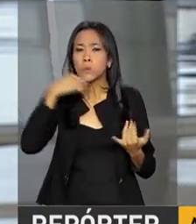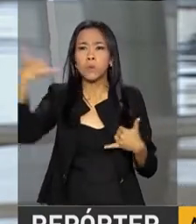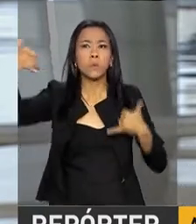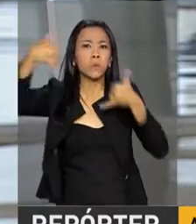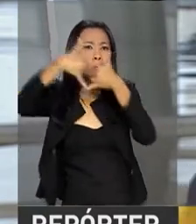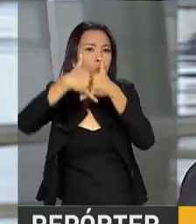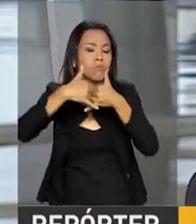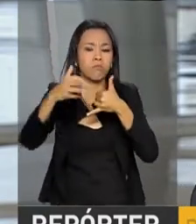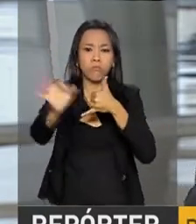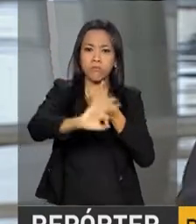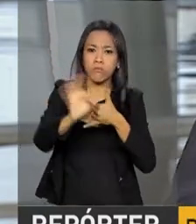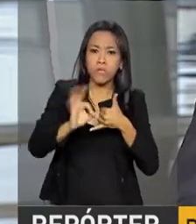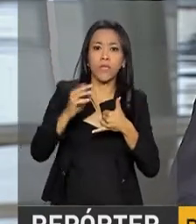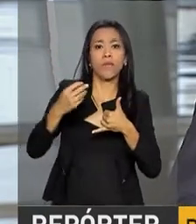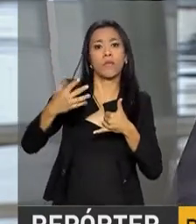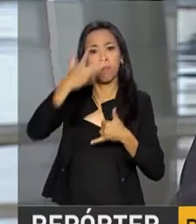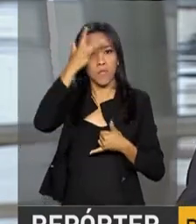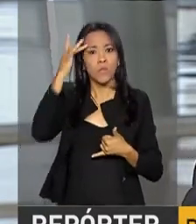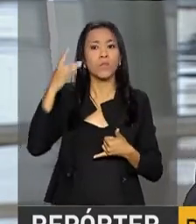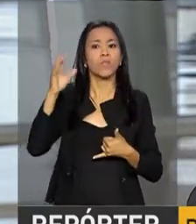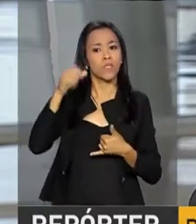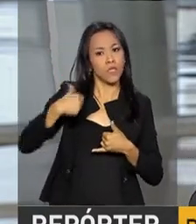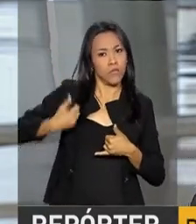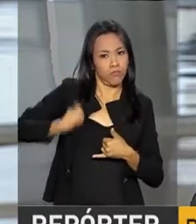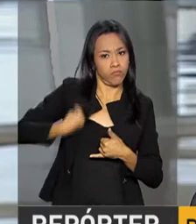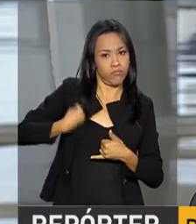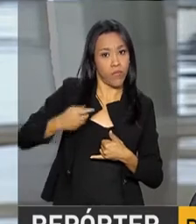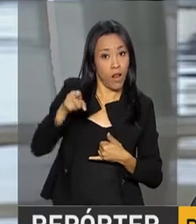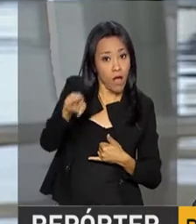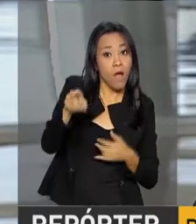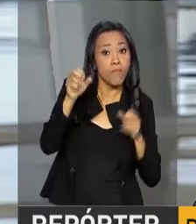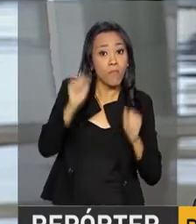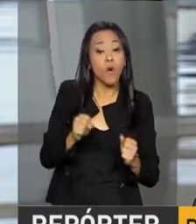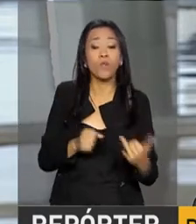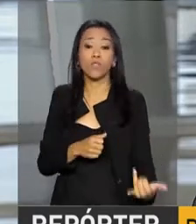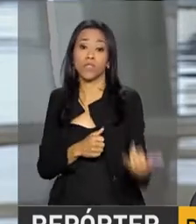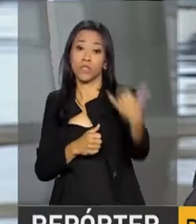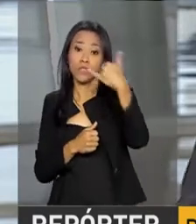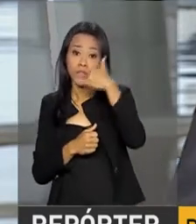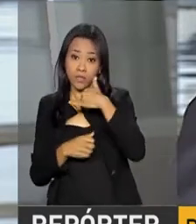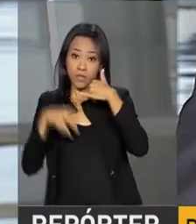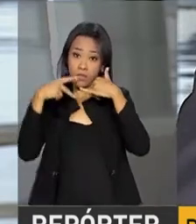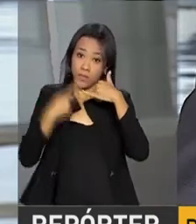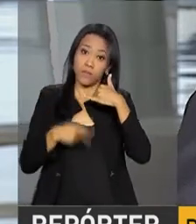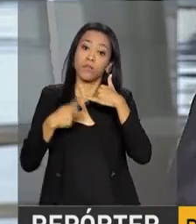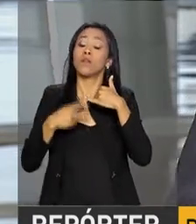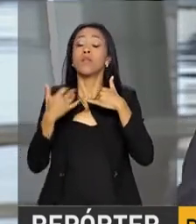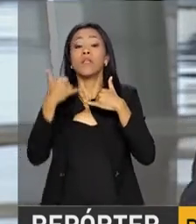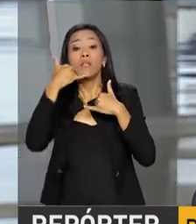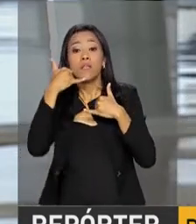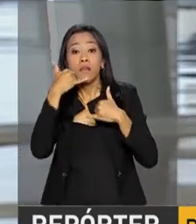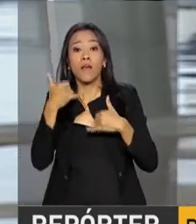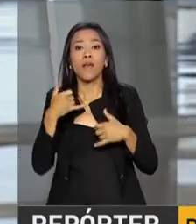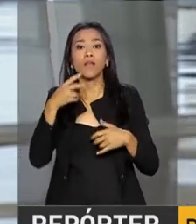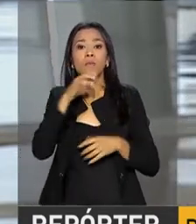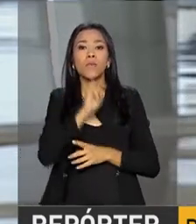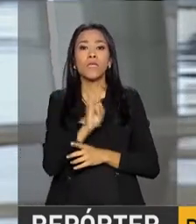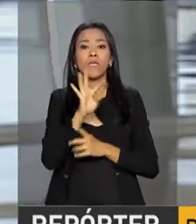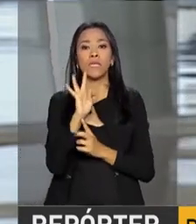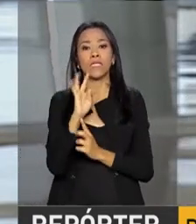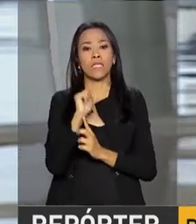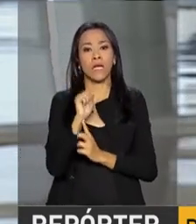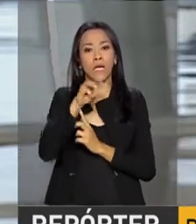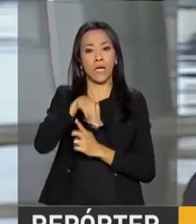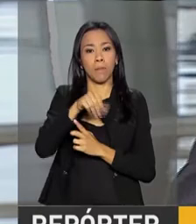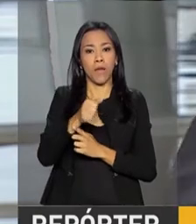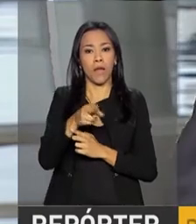contatos com os brasileiros que estão nessa região podem acionar o Núcleo de Assistência a Brasileiros no Exterior do Itamaraty através